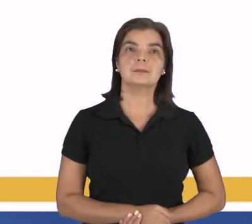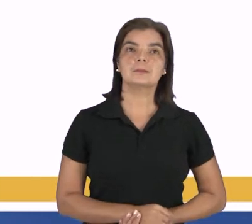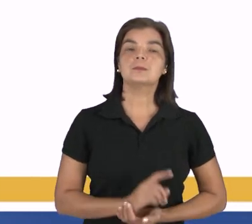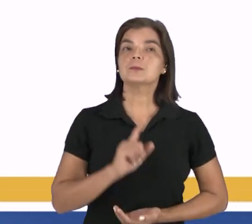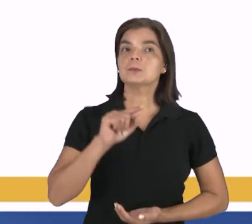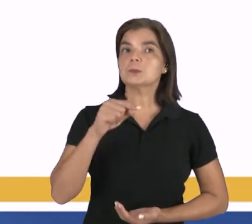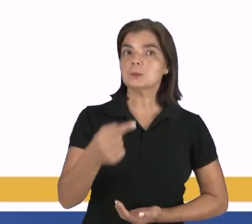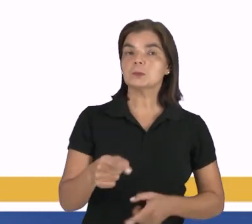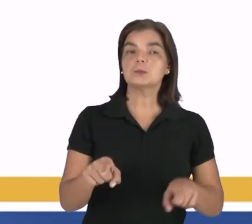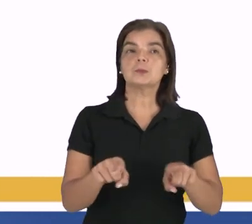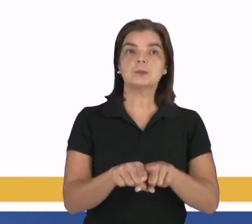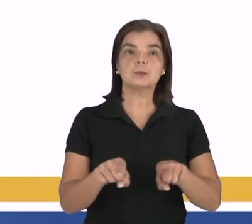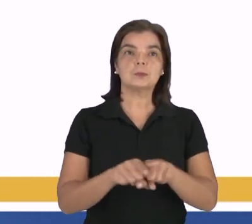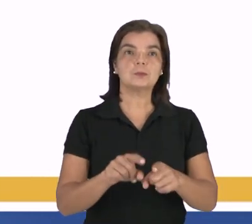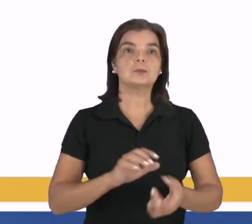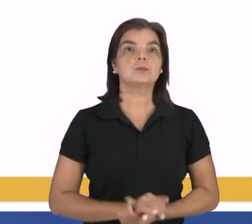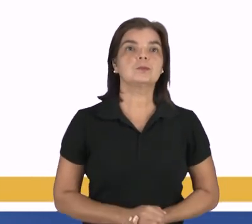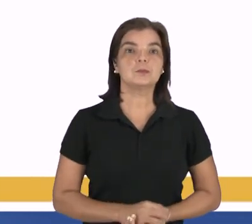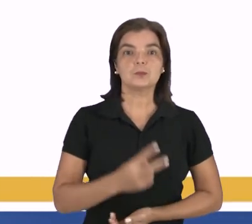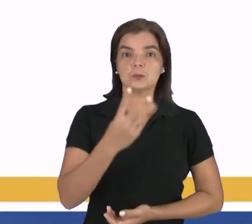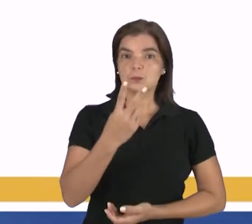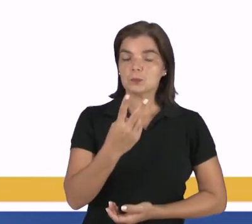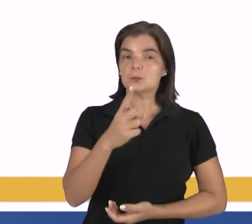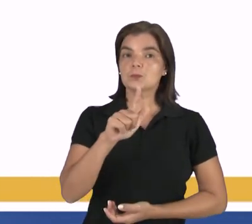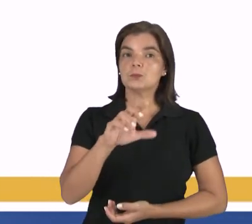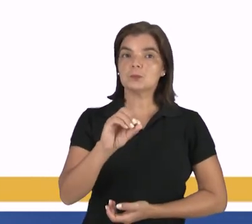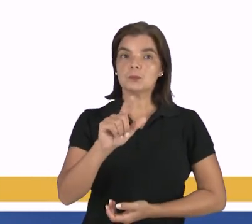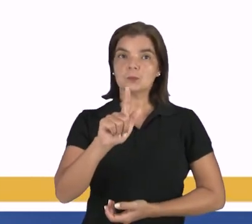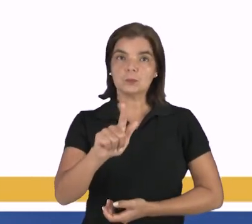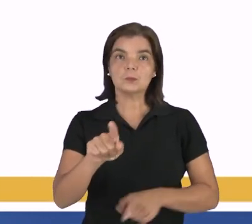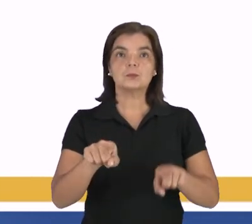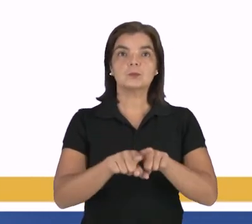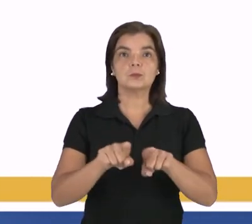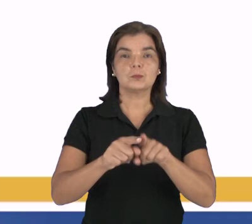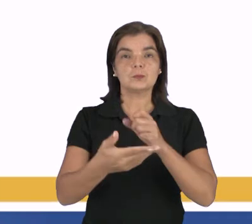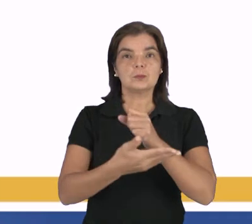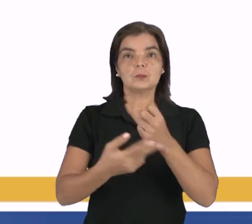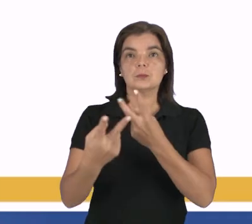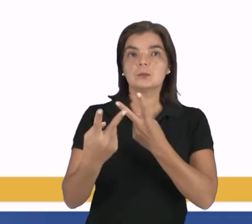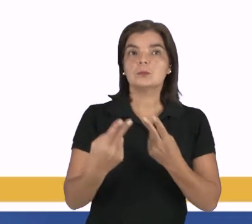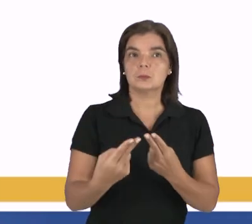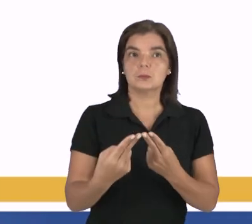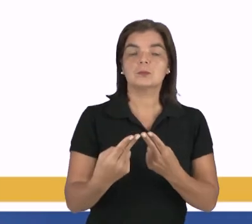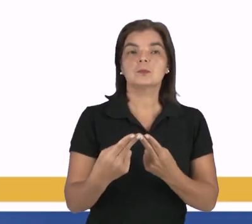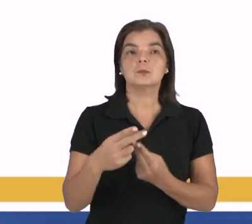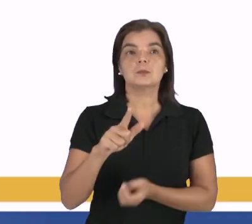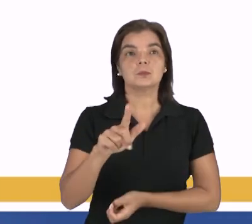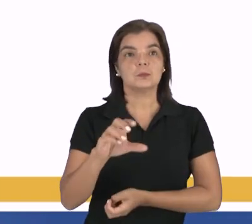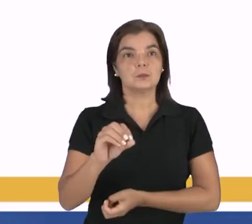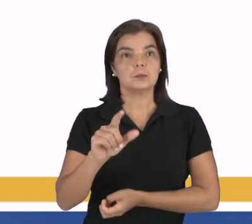O próximo ponto diz o seguinte, quando dois logaritmos com a base são iguais, os